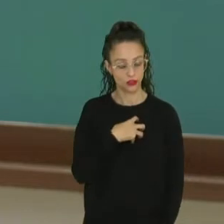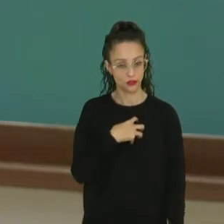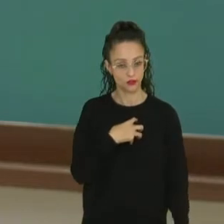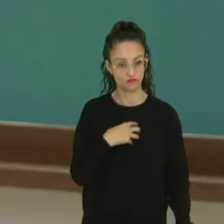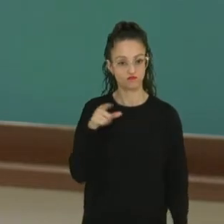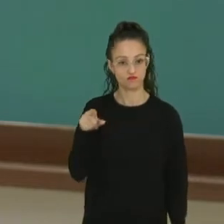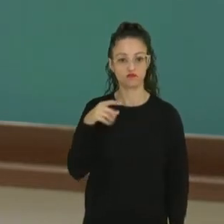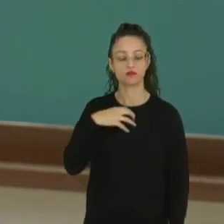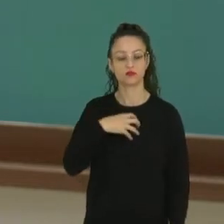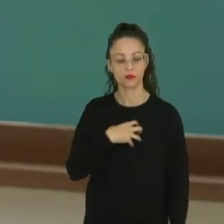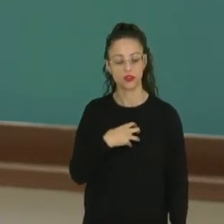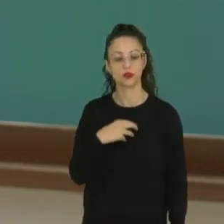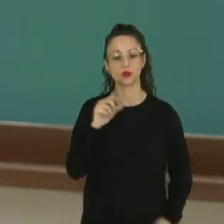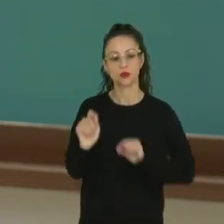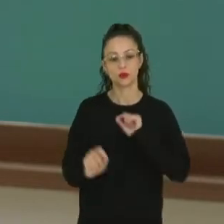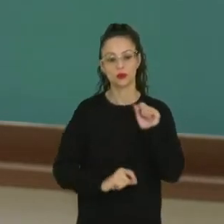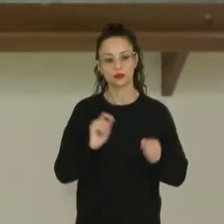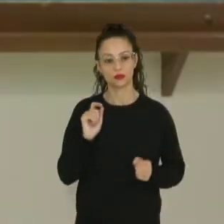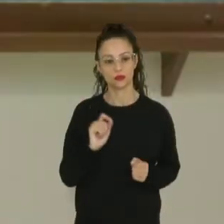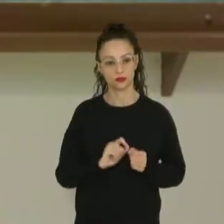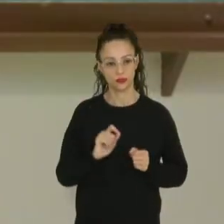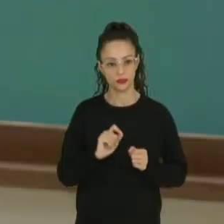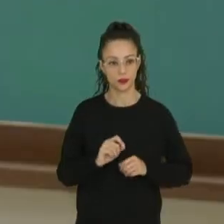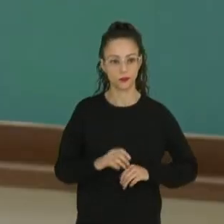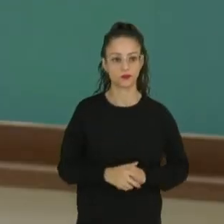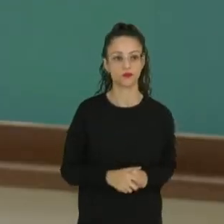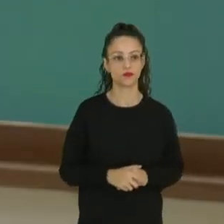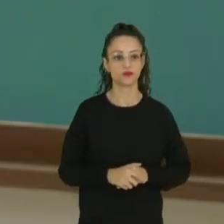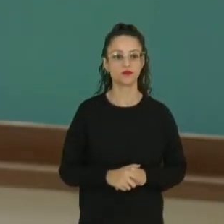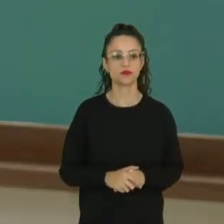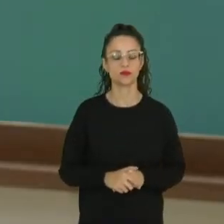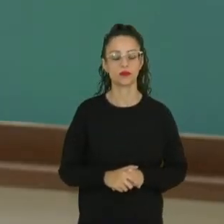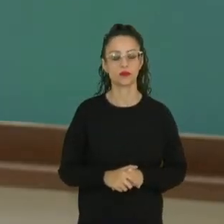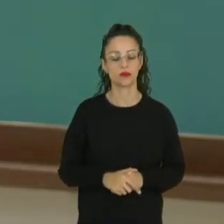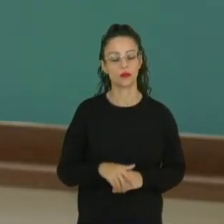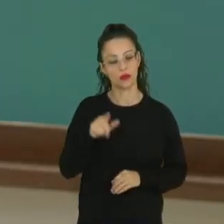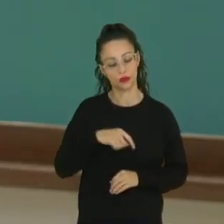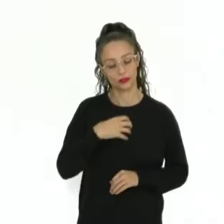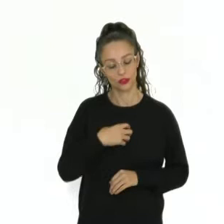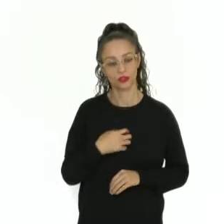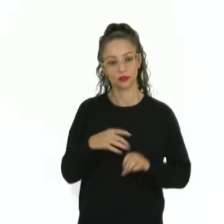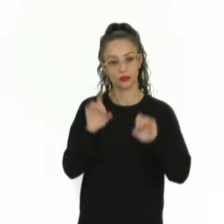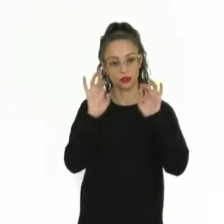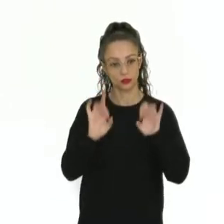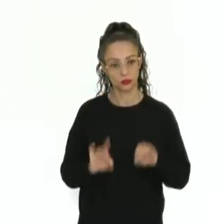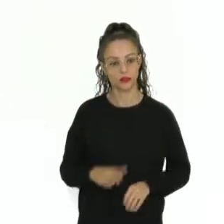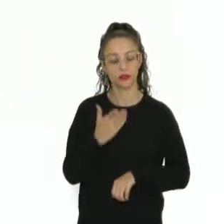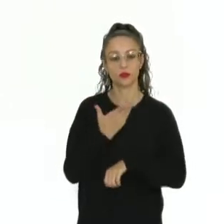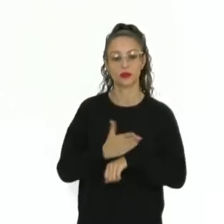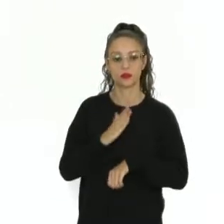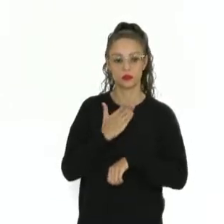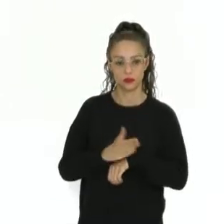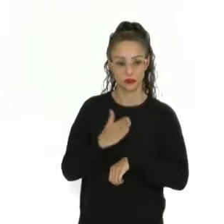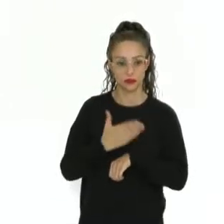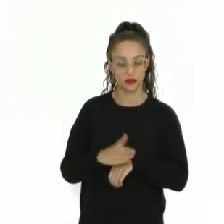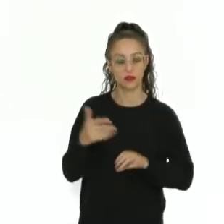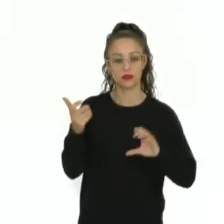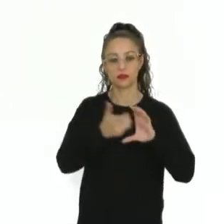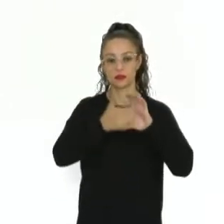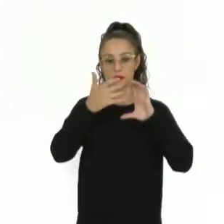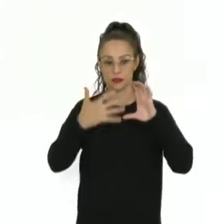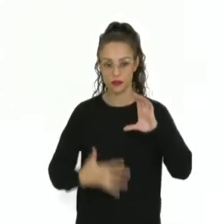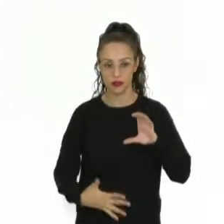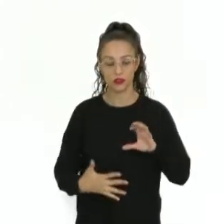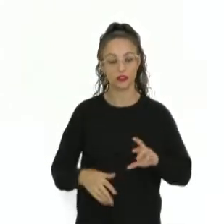Ele sente aquilo que ele está fazendo. Então, é uma forma especial de se exercitar com